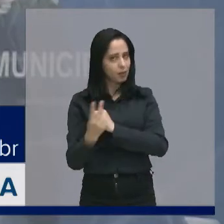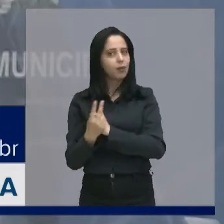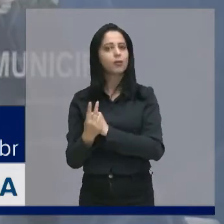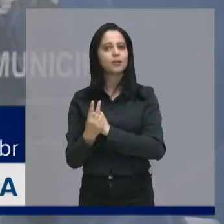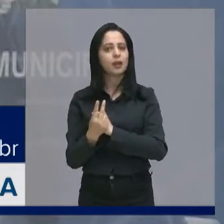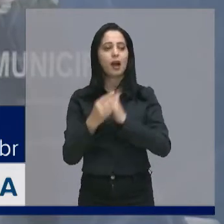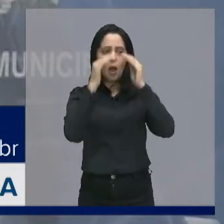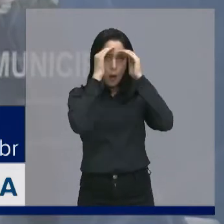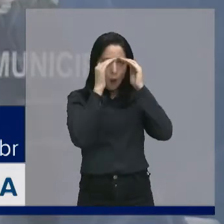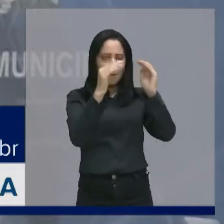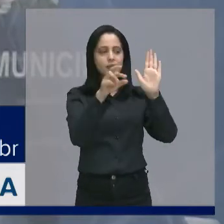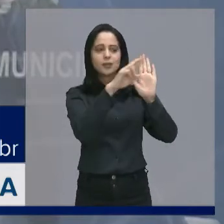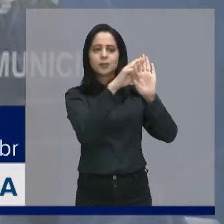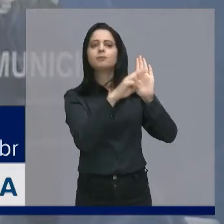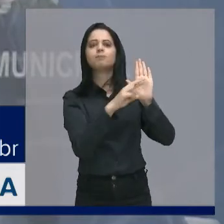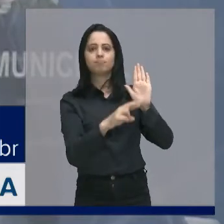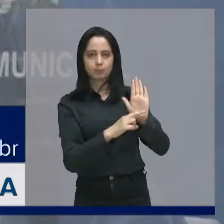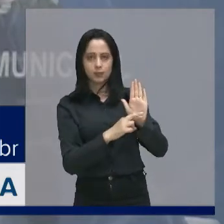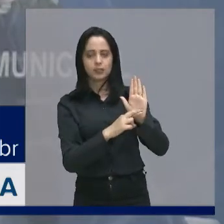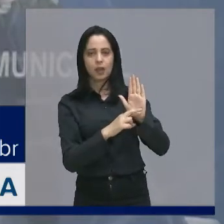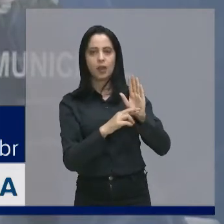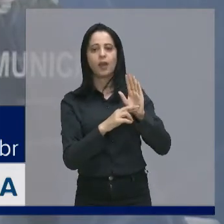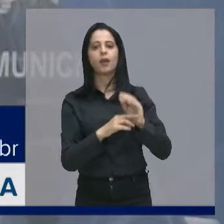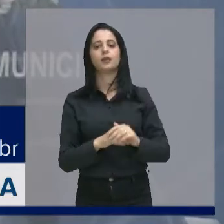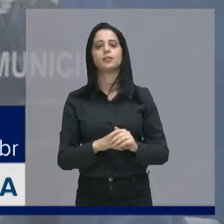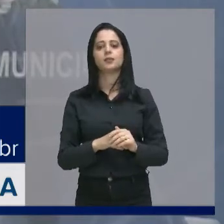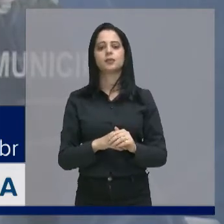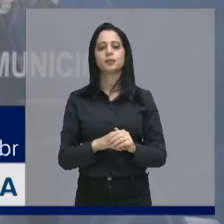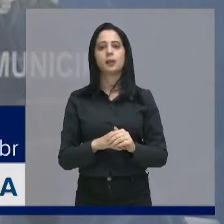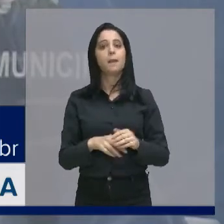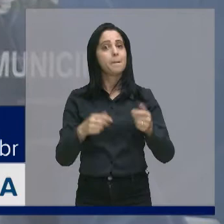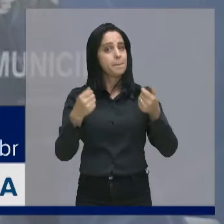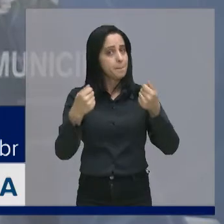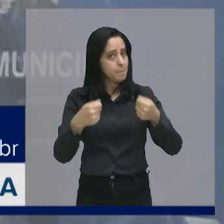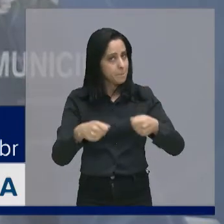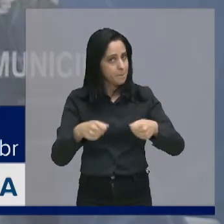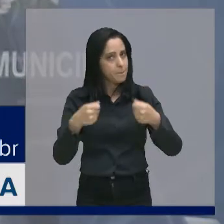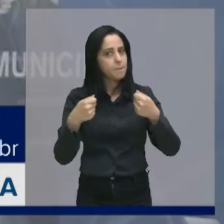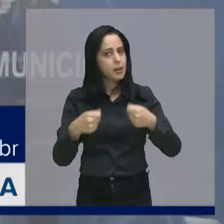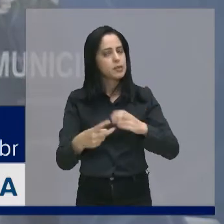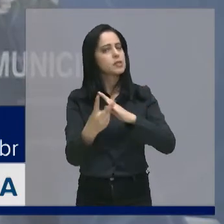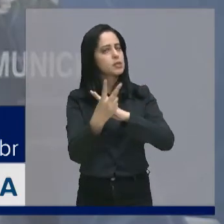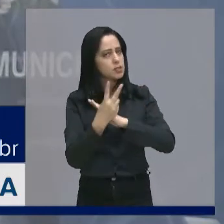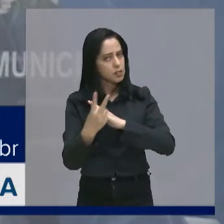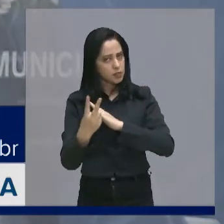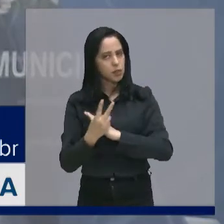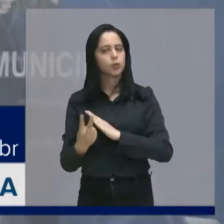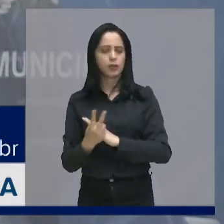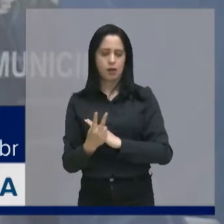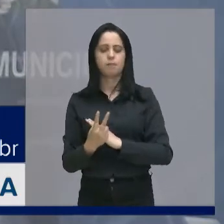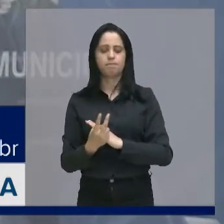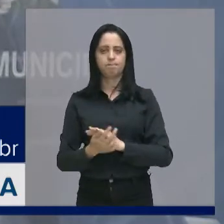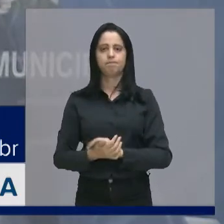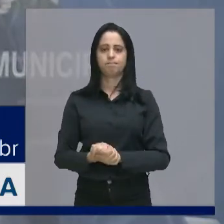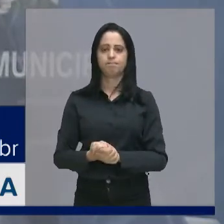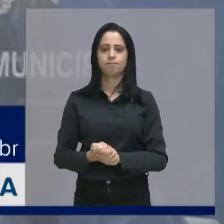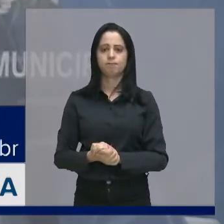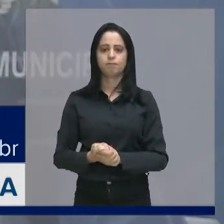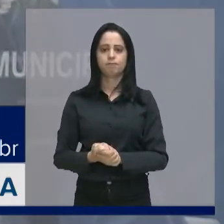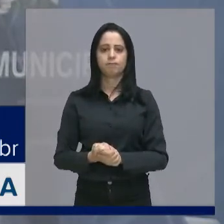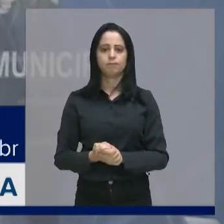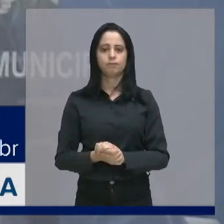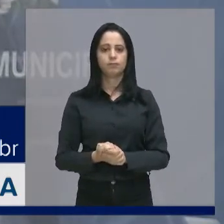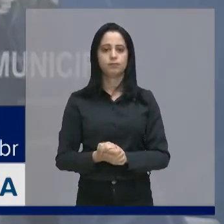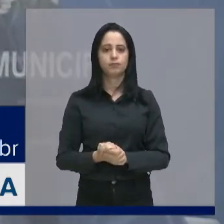familiares. A flexibilização está aumentando, mas os nossos cuidados também têm que continuar em alta. Nós